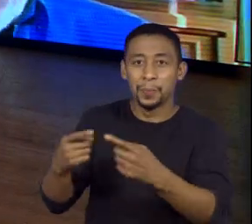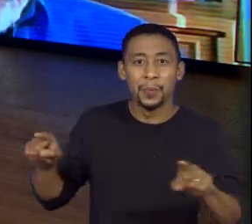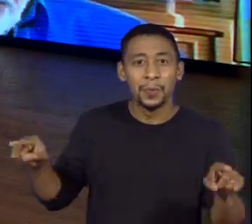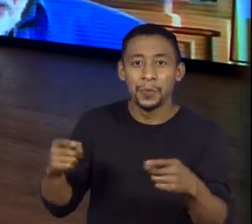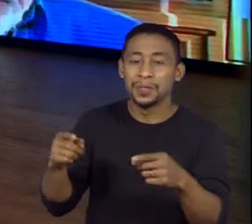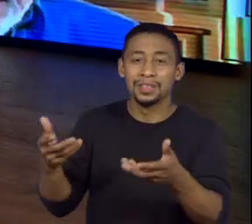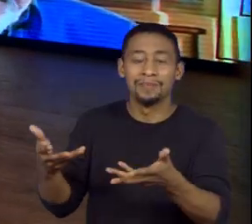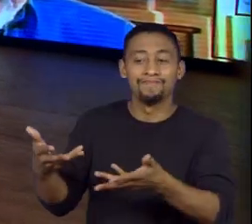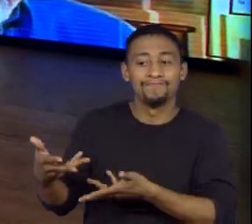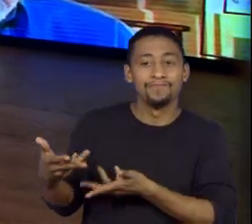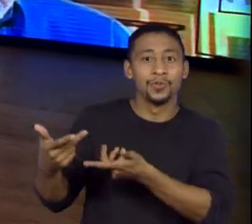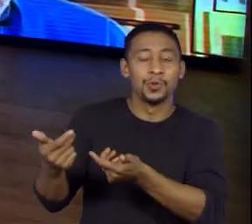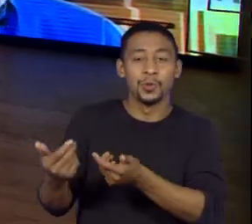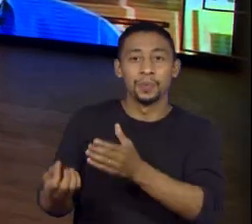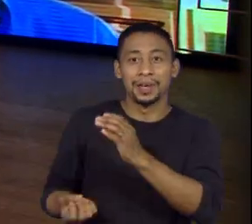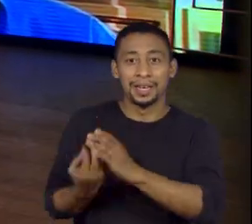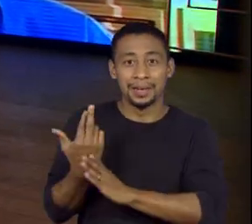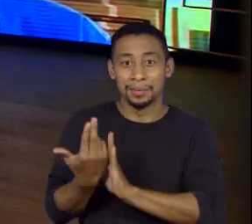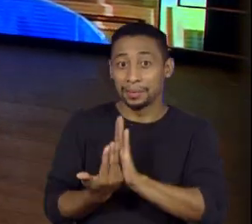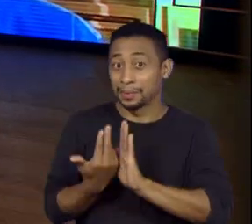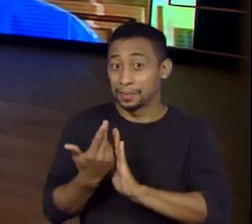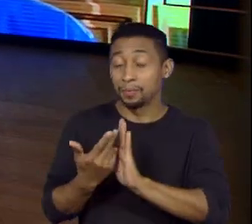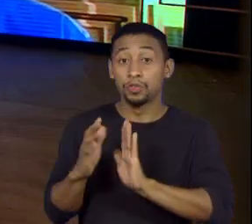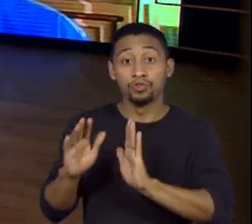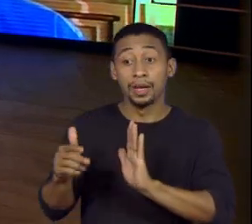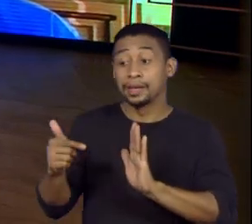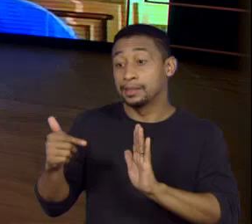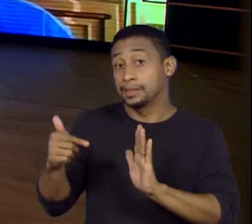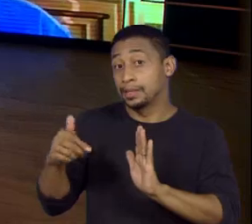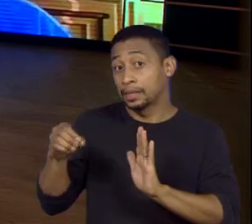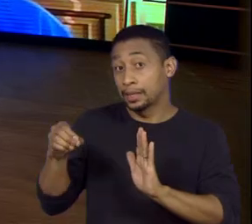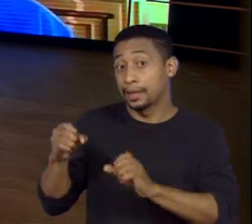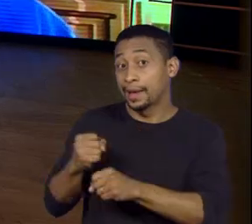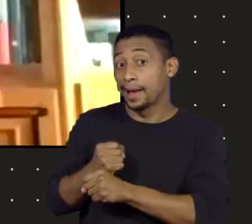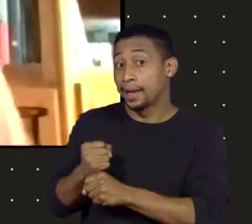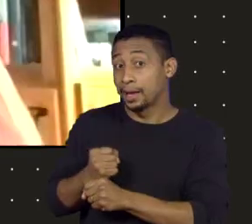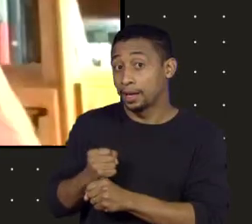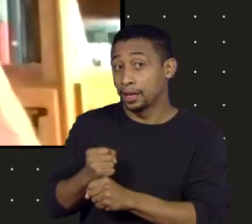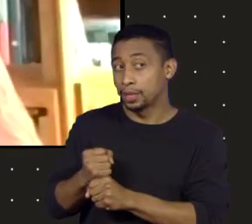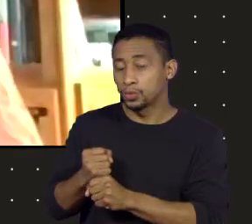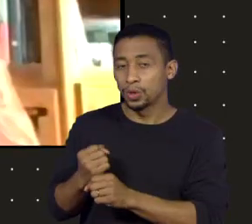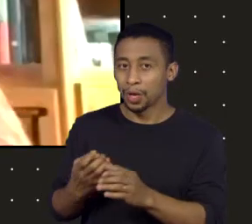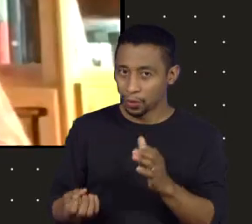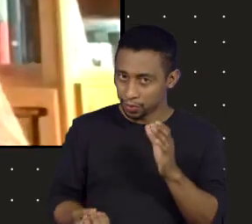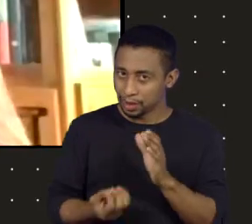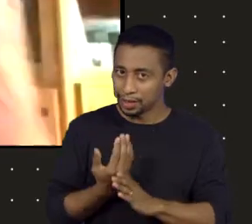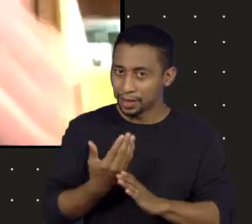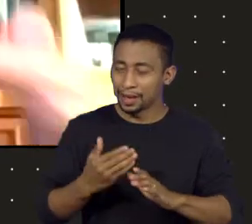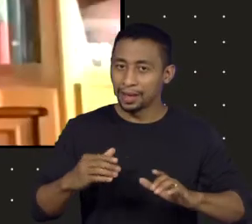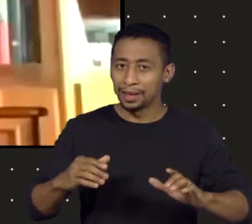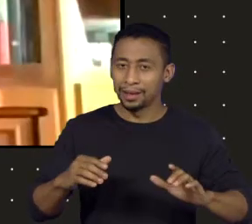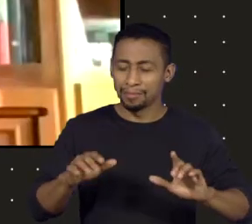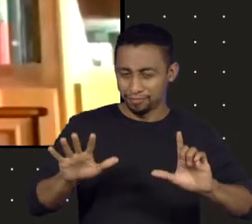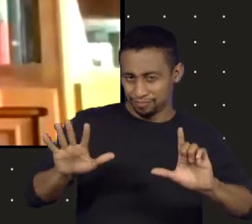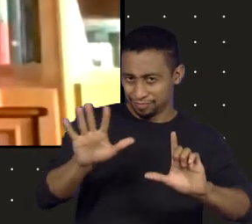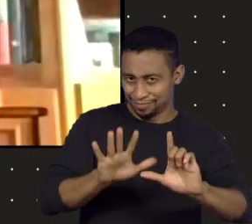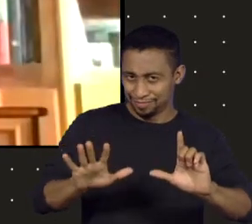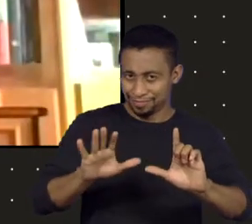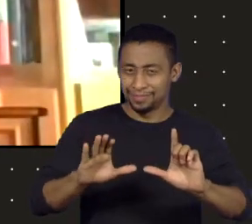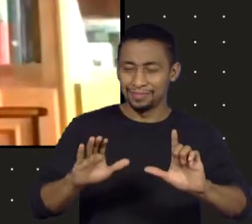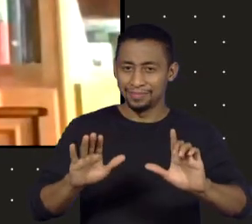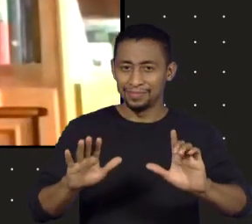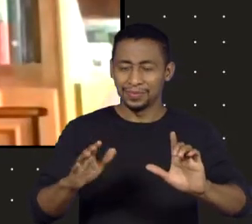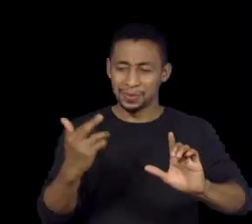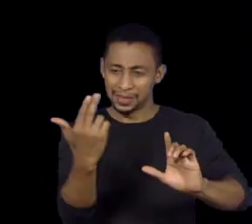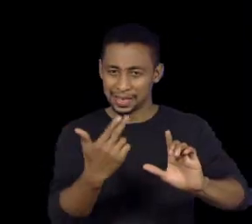E quando fui convidado para fazer a capa dos 70 anos dele, eu criei uma capa que é uma placa